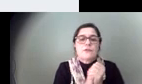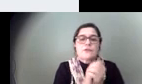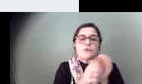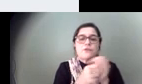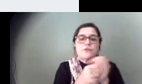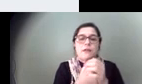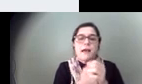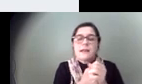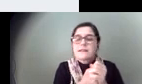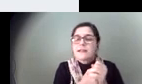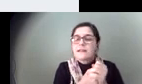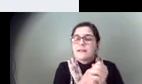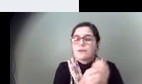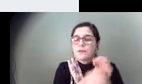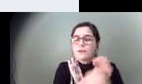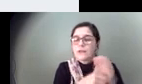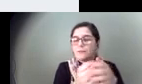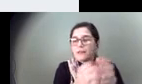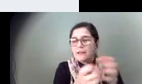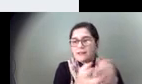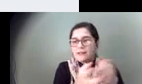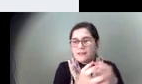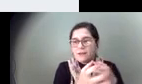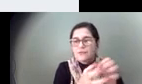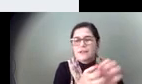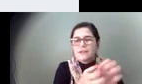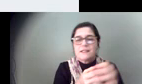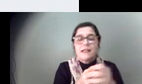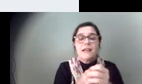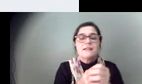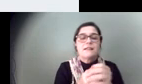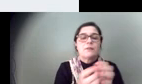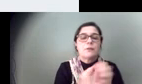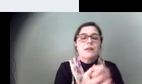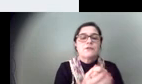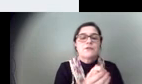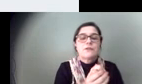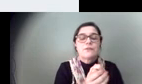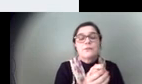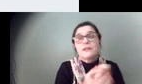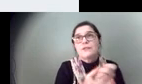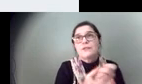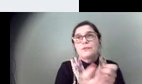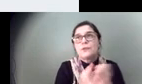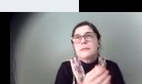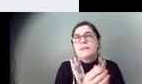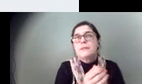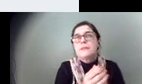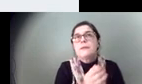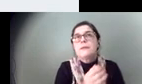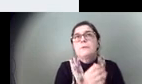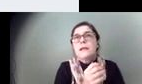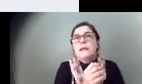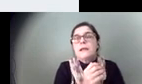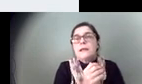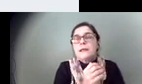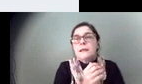competências socioemocionais ali, né, no roteiro das aulas de vocês, em que momentos que isso foi